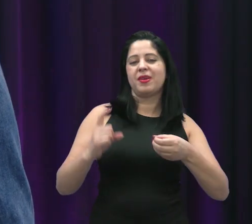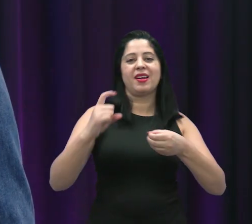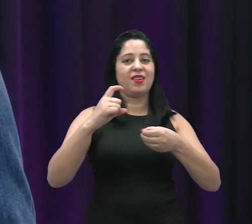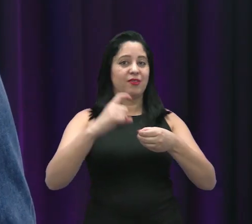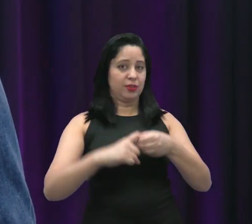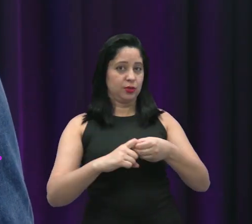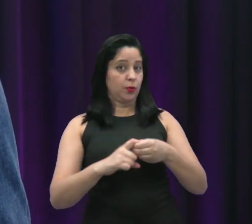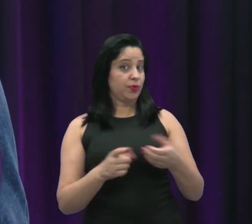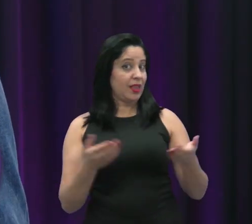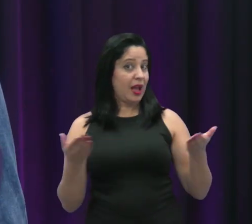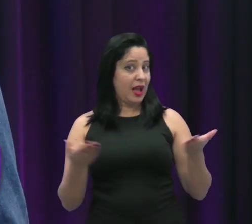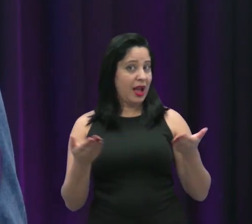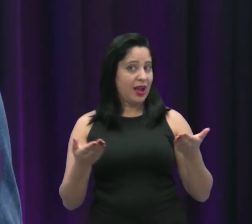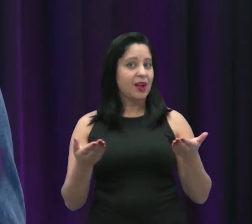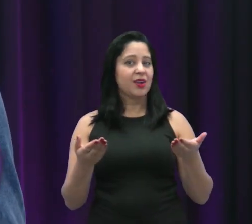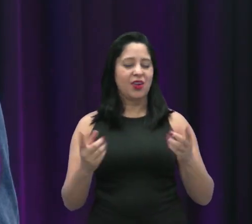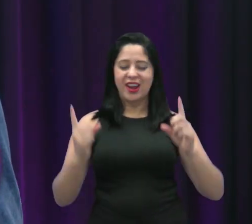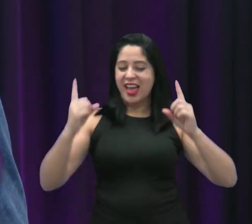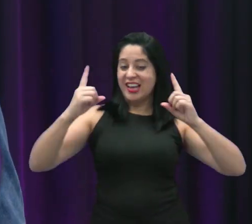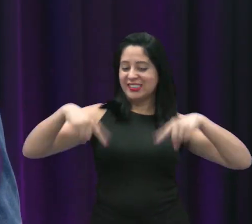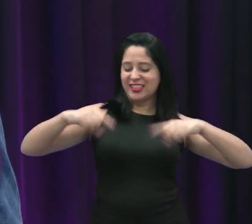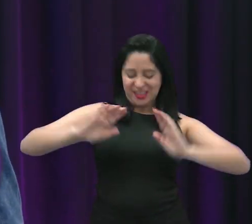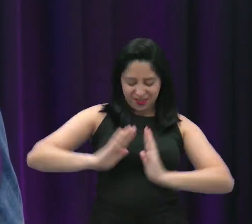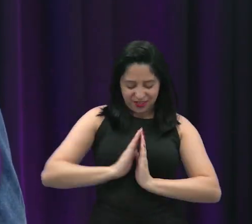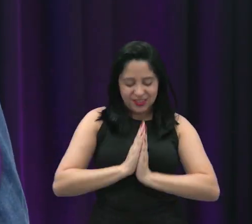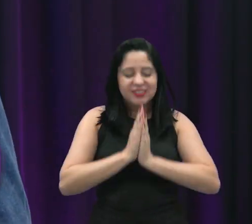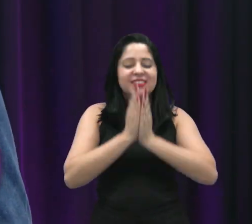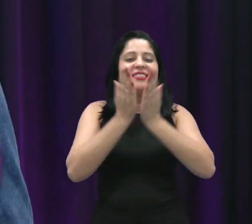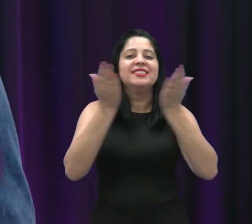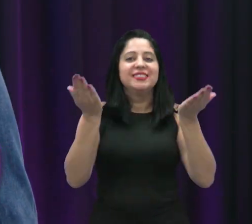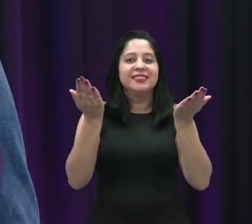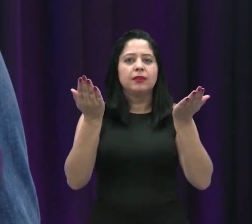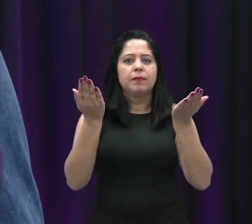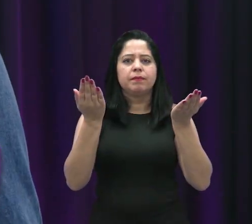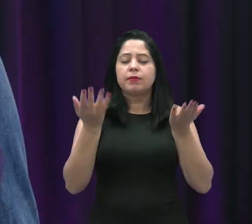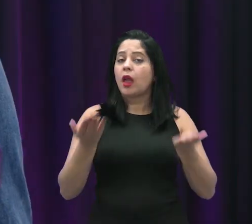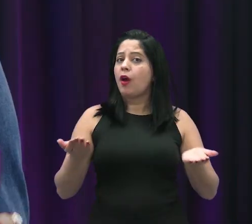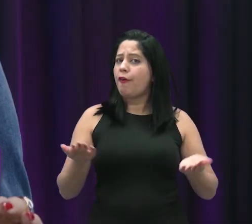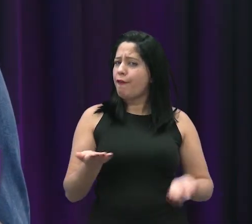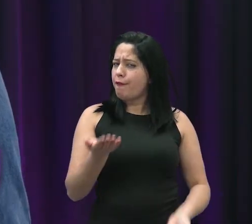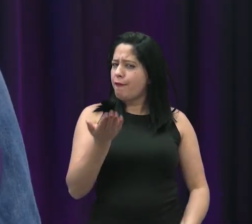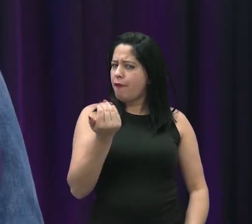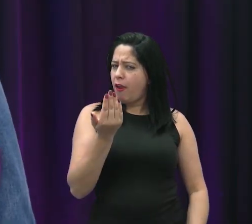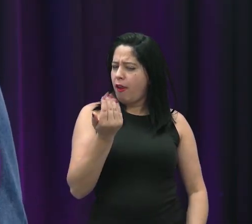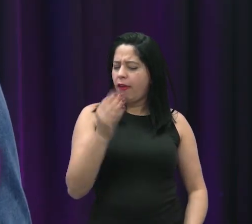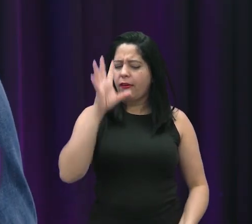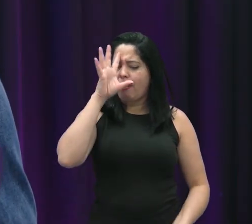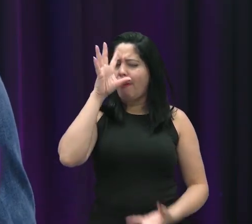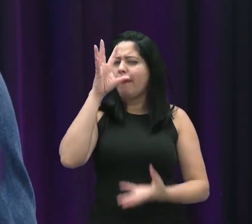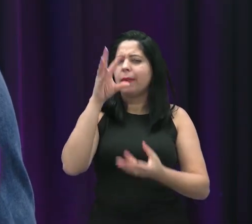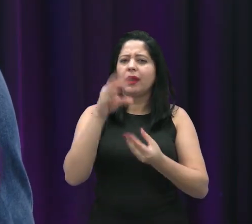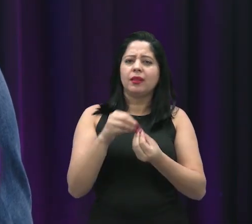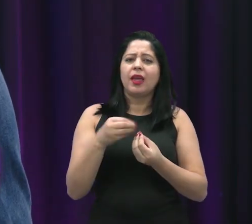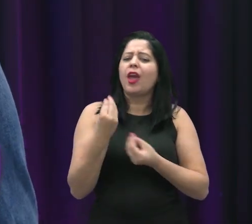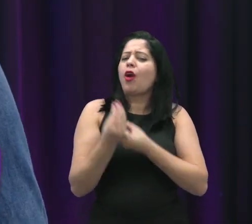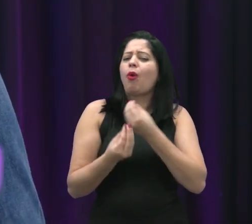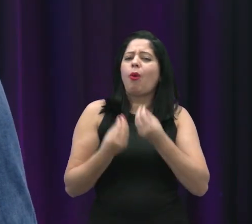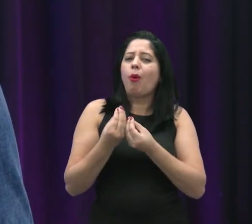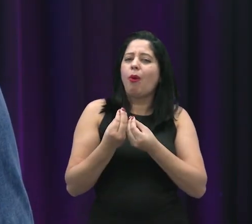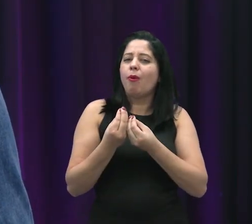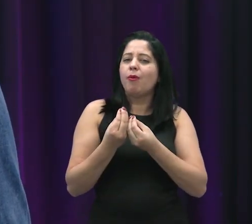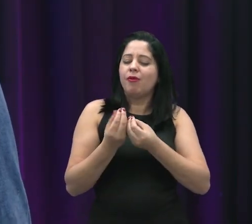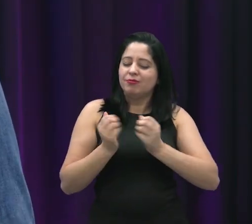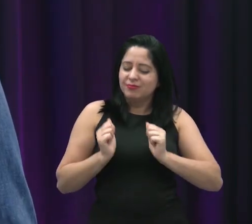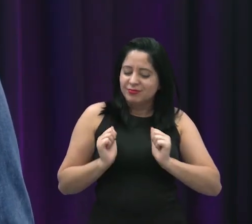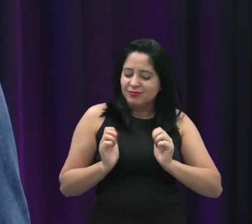Estamos de volta com o programa e agora temos o nosso Desafio Inspiração. Vamos entender como podemos ser agentes de